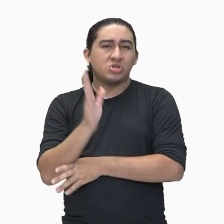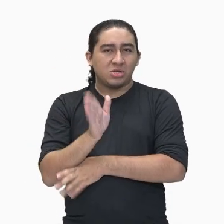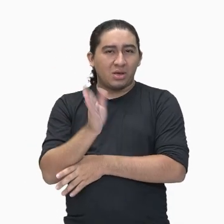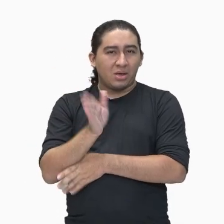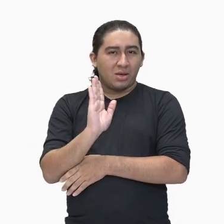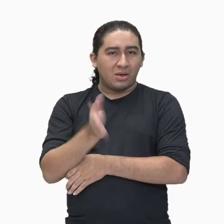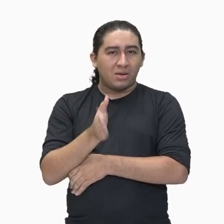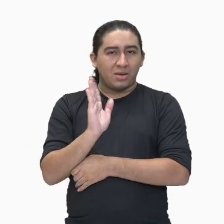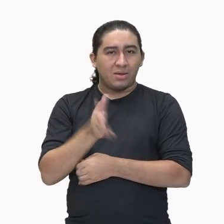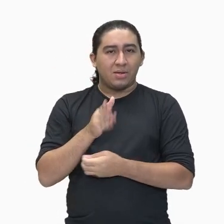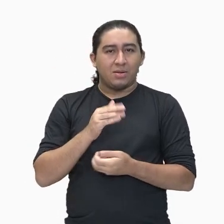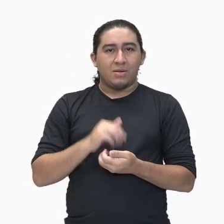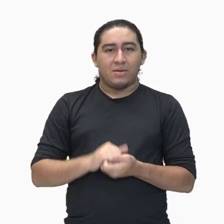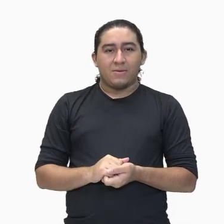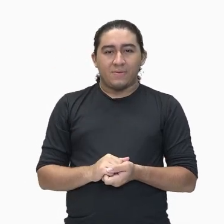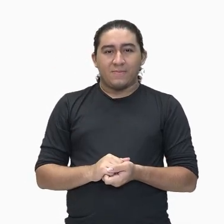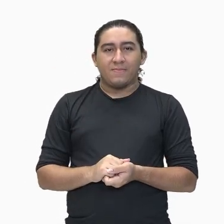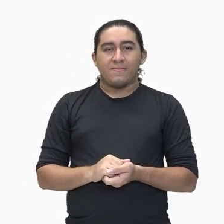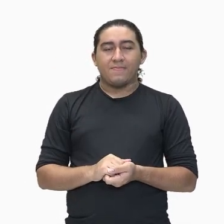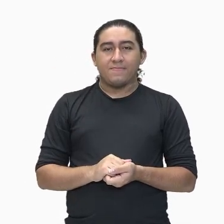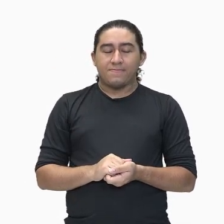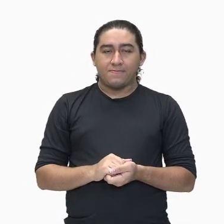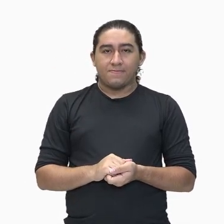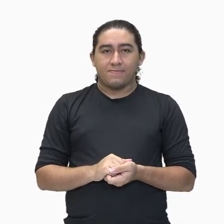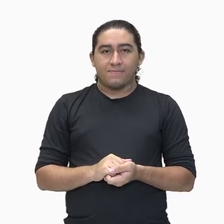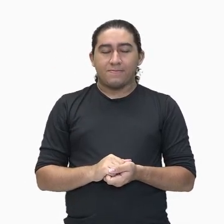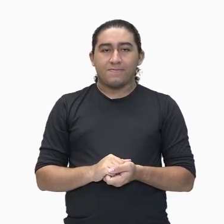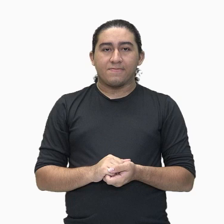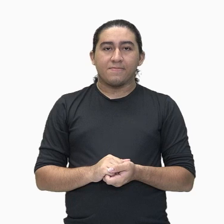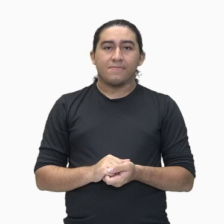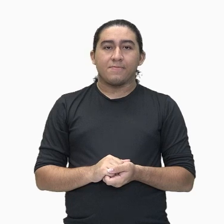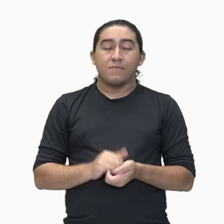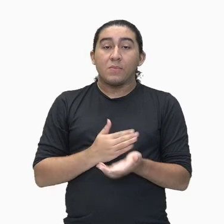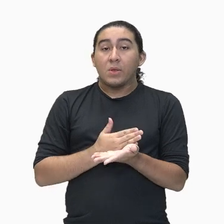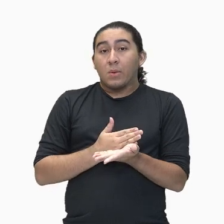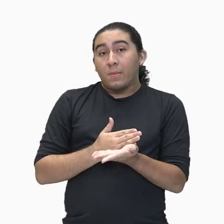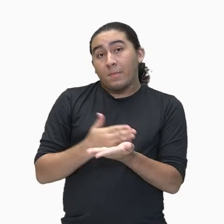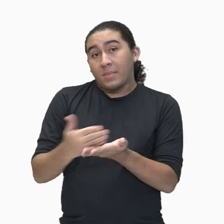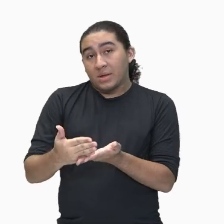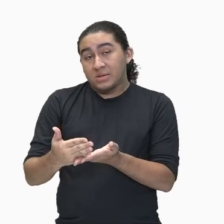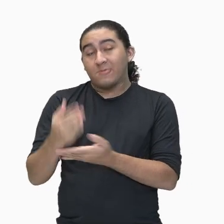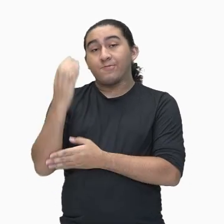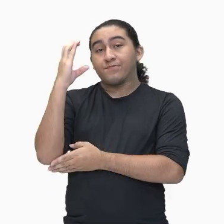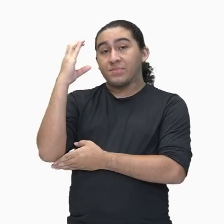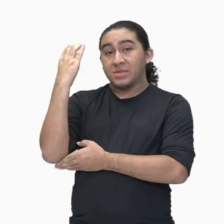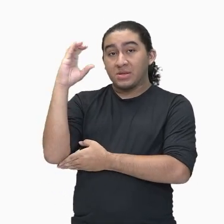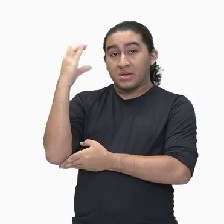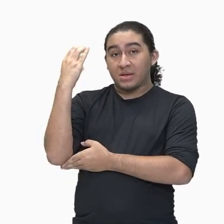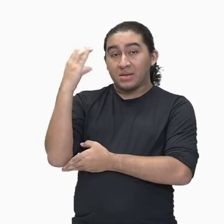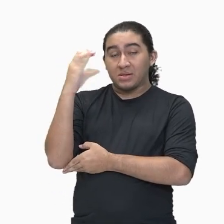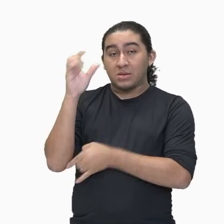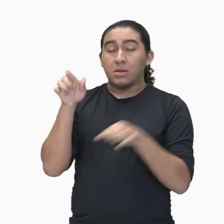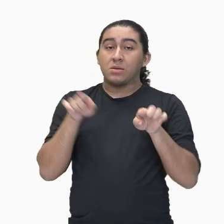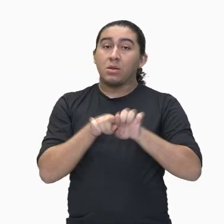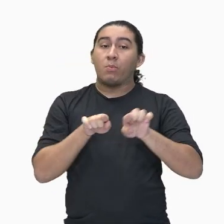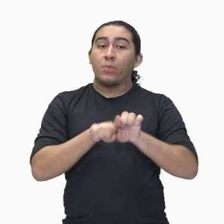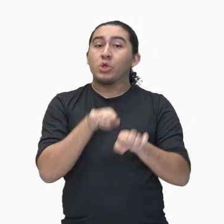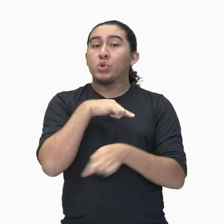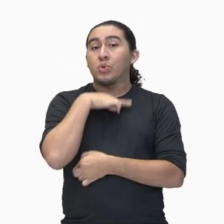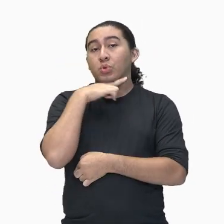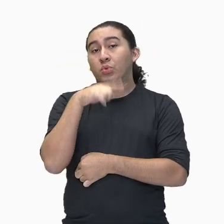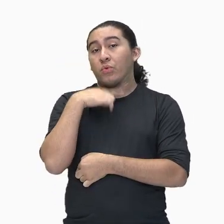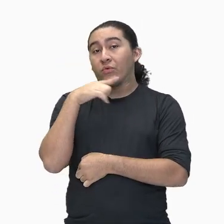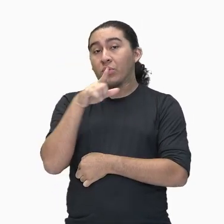anterior? Então, é aí que começa a questão da ciência e aí começa o questionamento entre